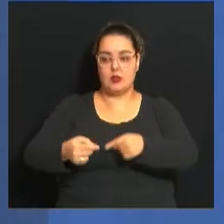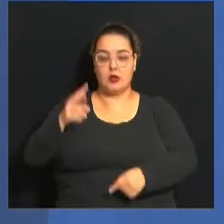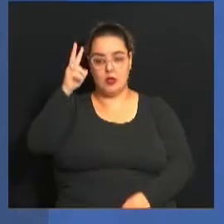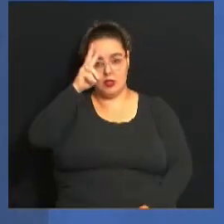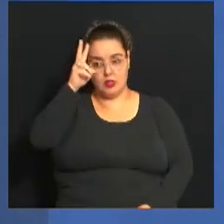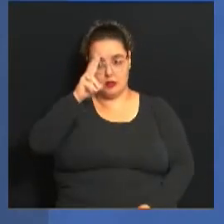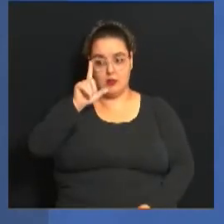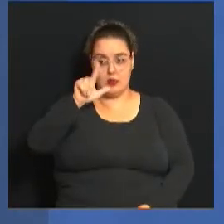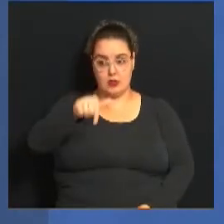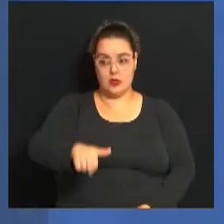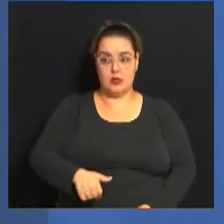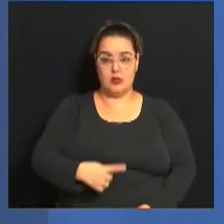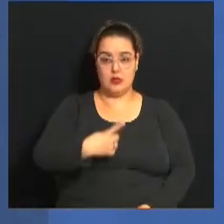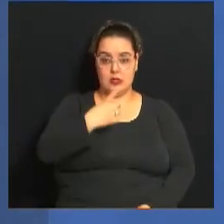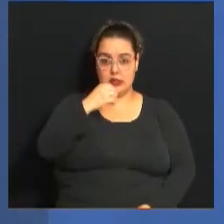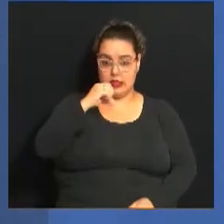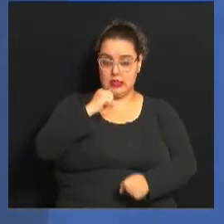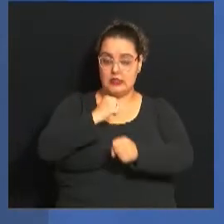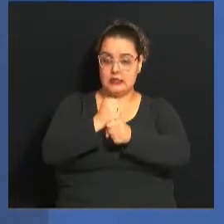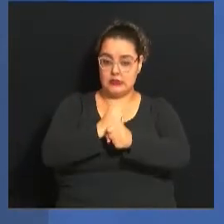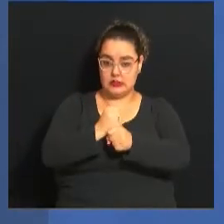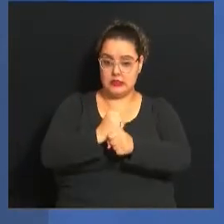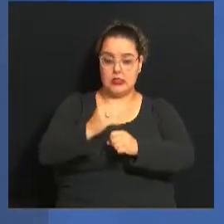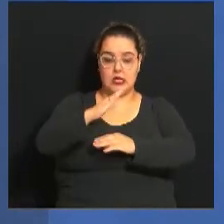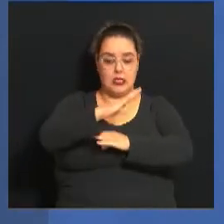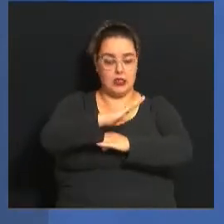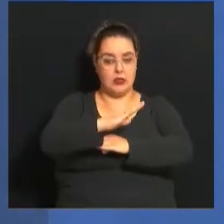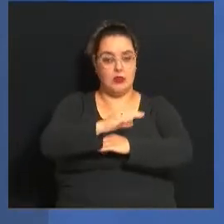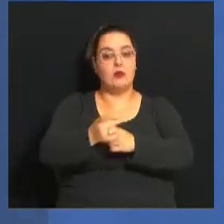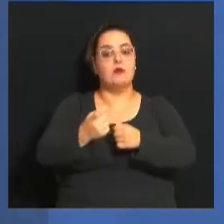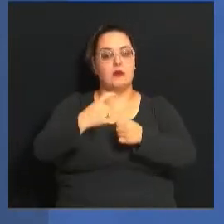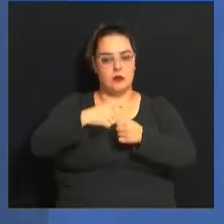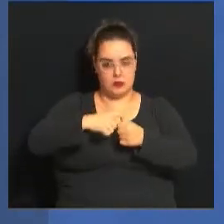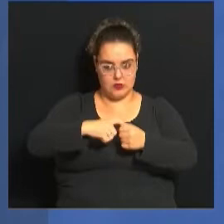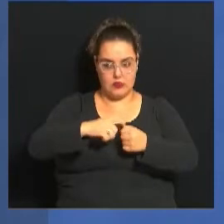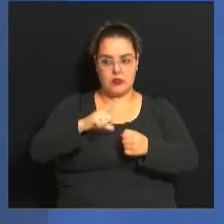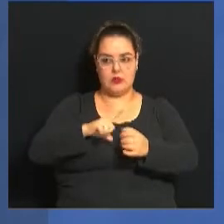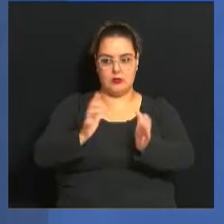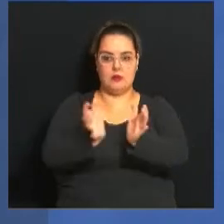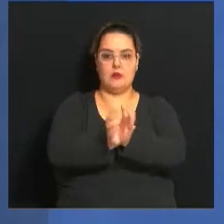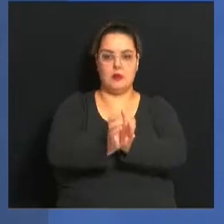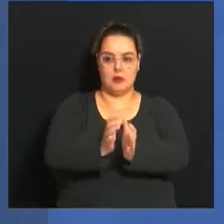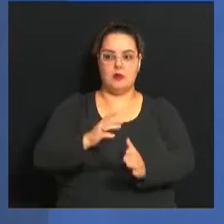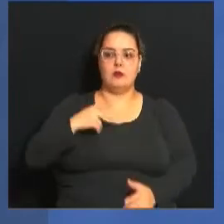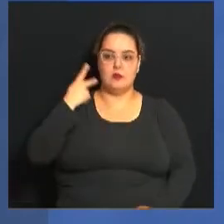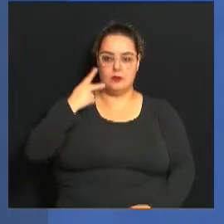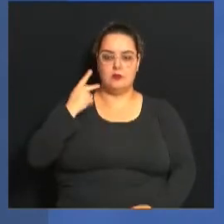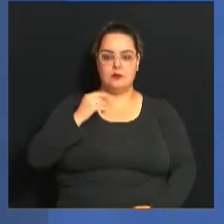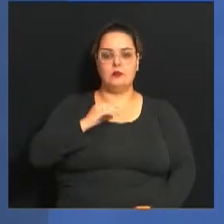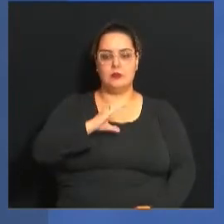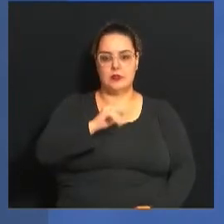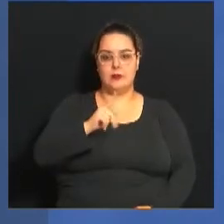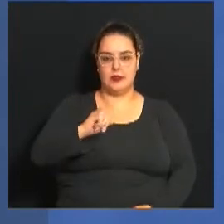quase 10 anos, a Câmara de Campinas voltou a ter uma comissão parlamentar de inquérito.